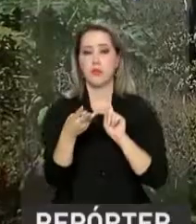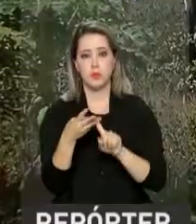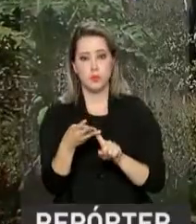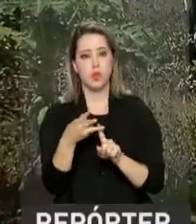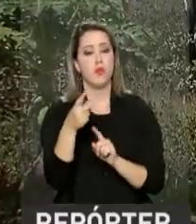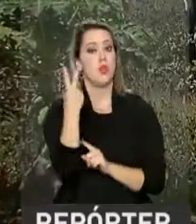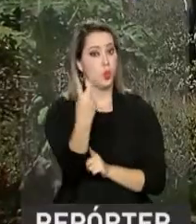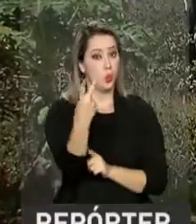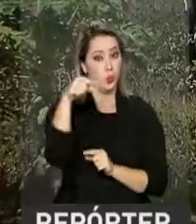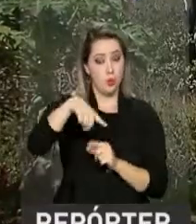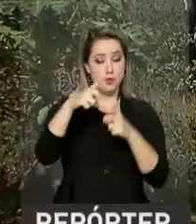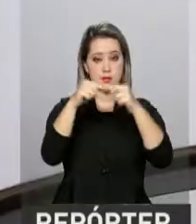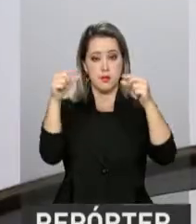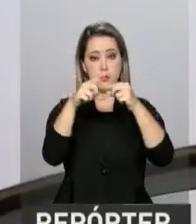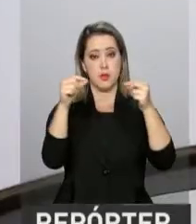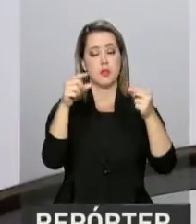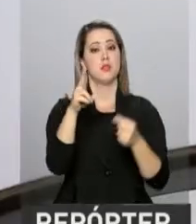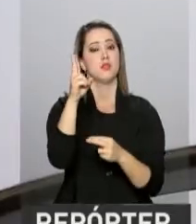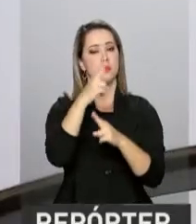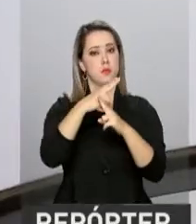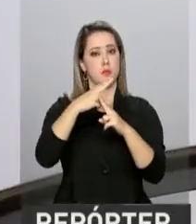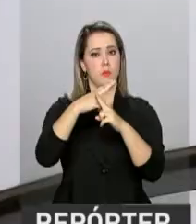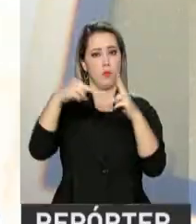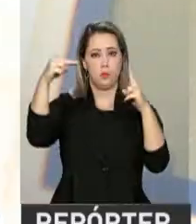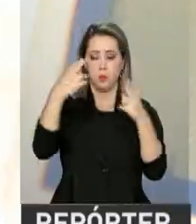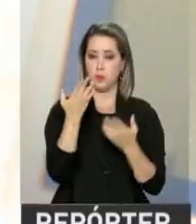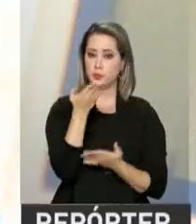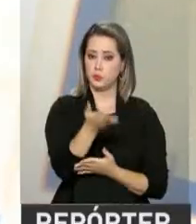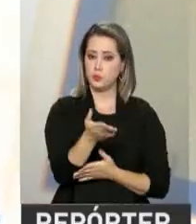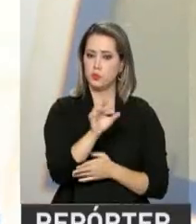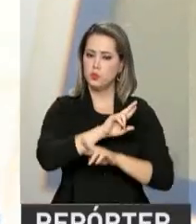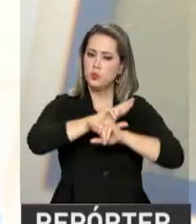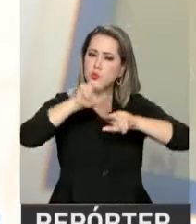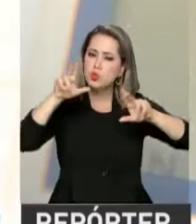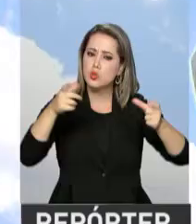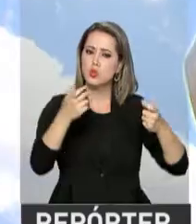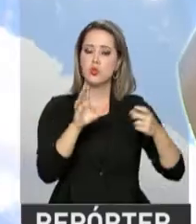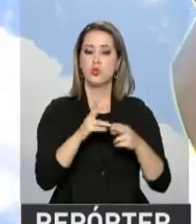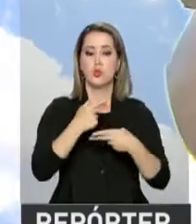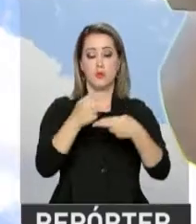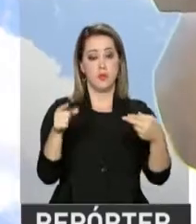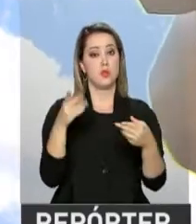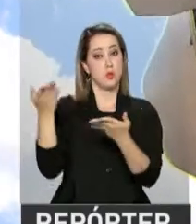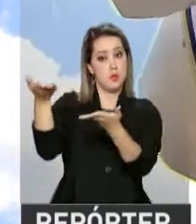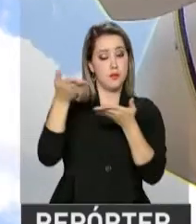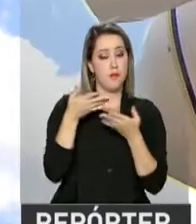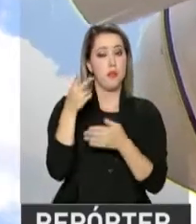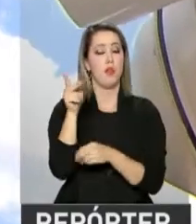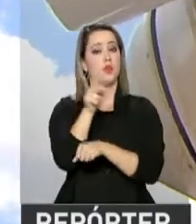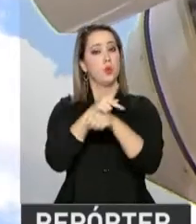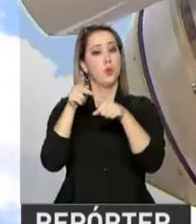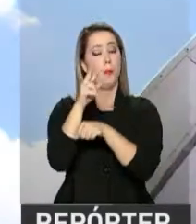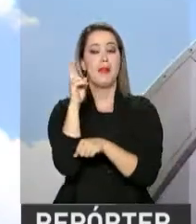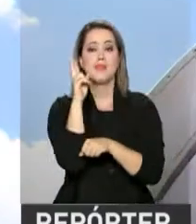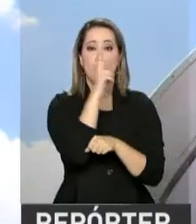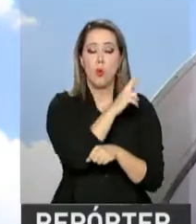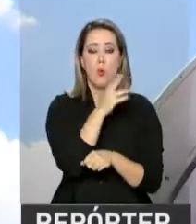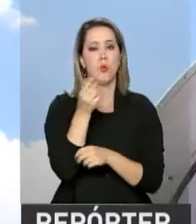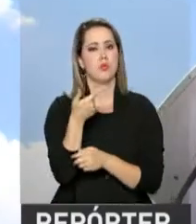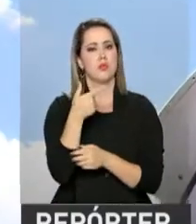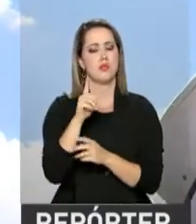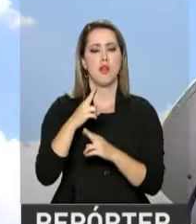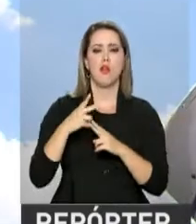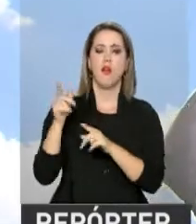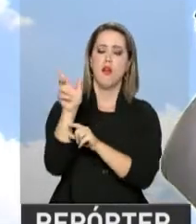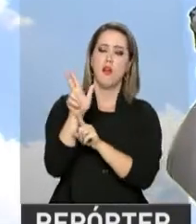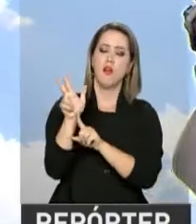duas em brasília na universidade federal vários equipamentos vieram da rússia como antena laser